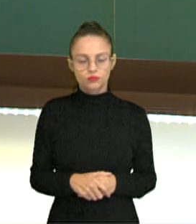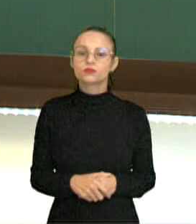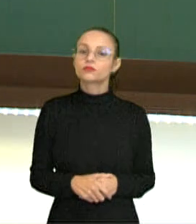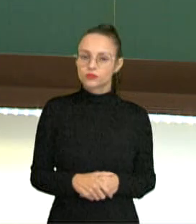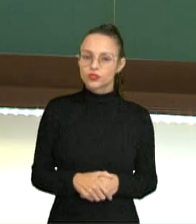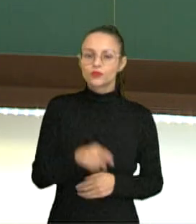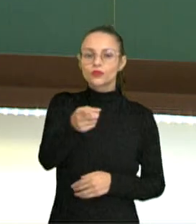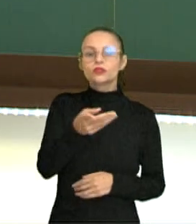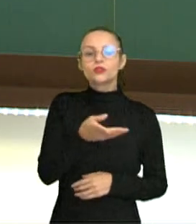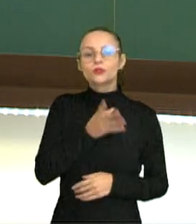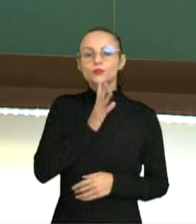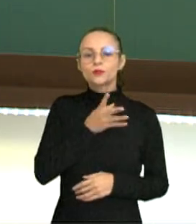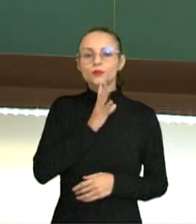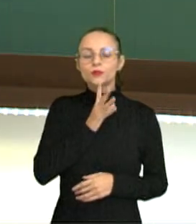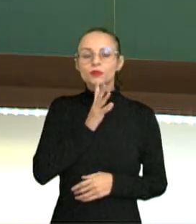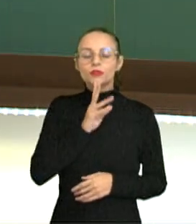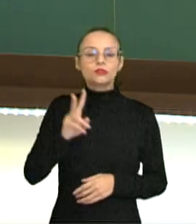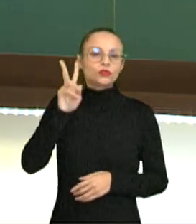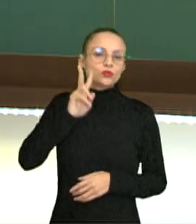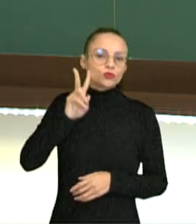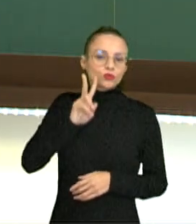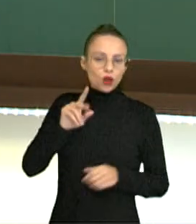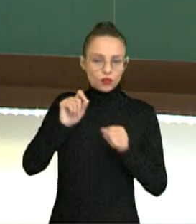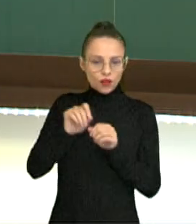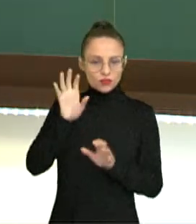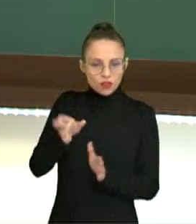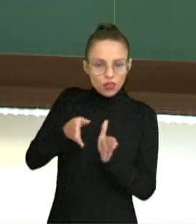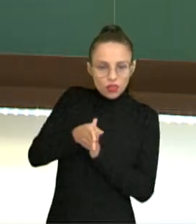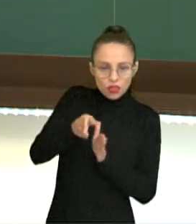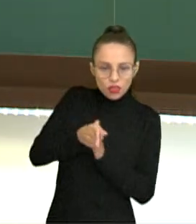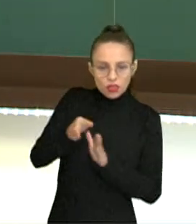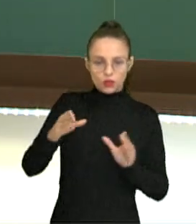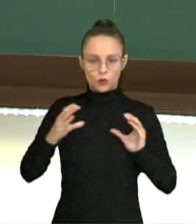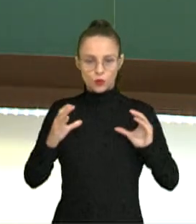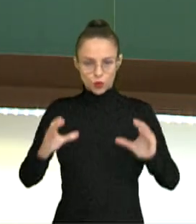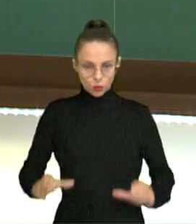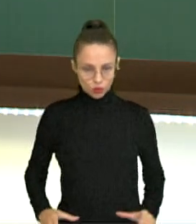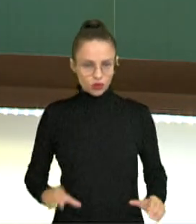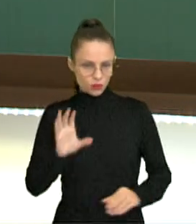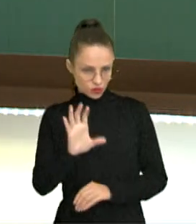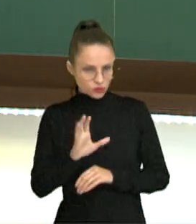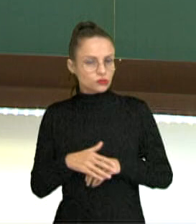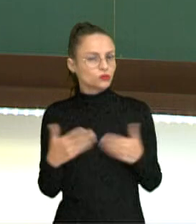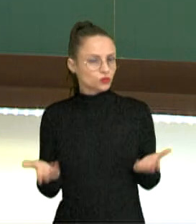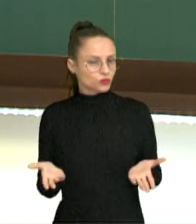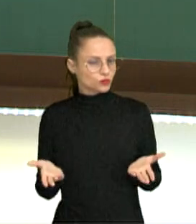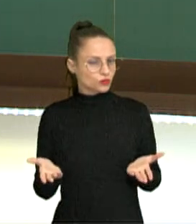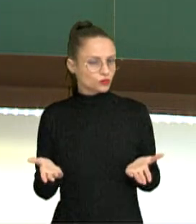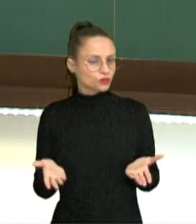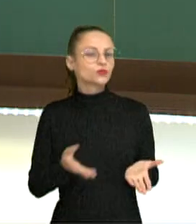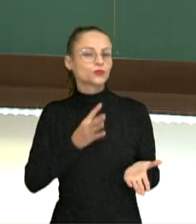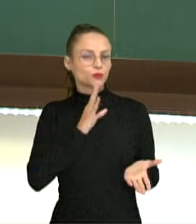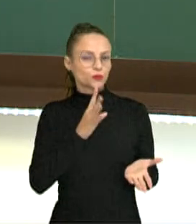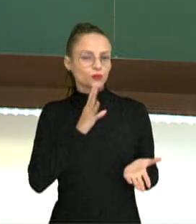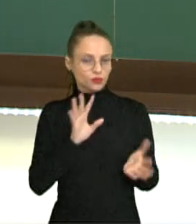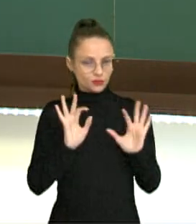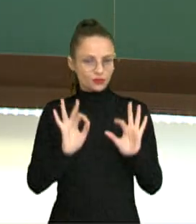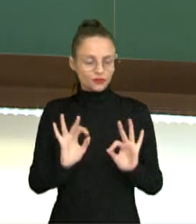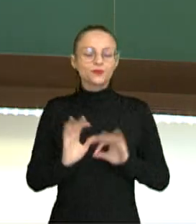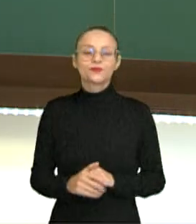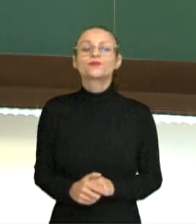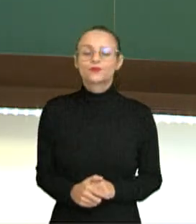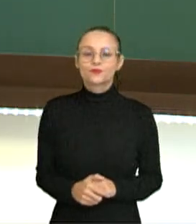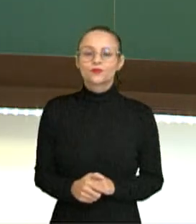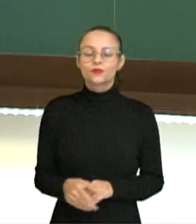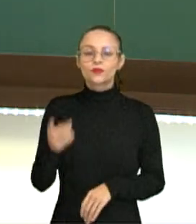Você conhece algum tipo de história que faz isso? Algum tipo de gênero narrativo que faz isso? Conhece, né?